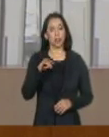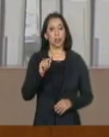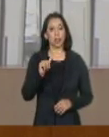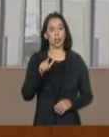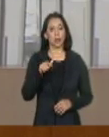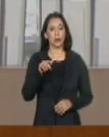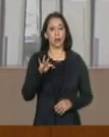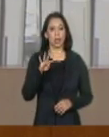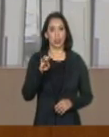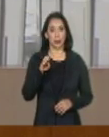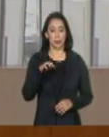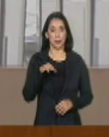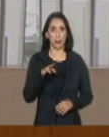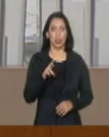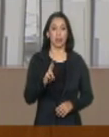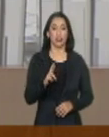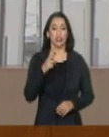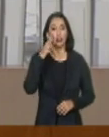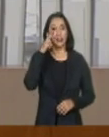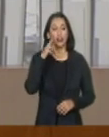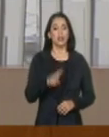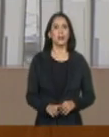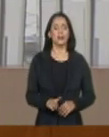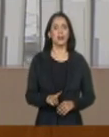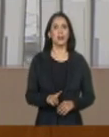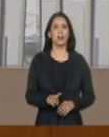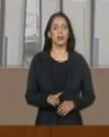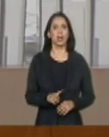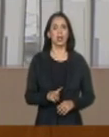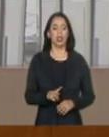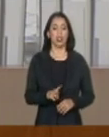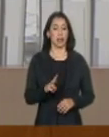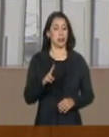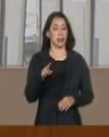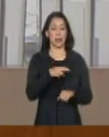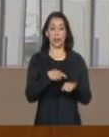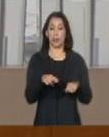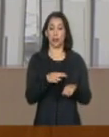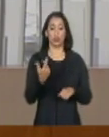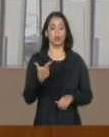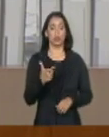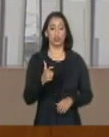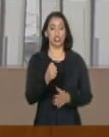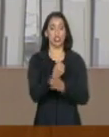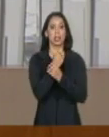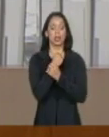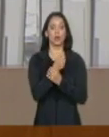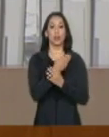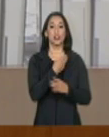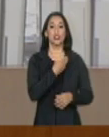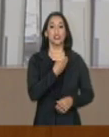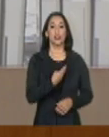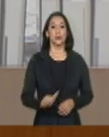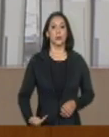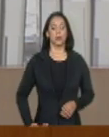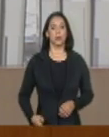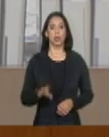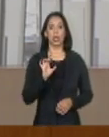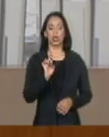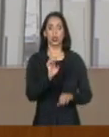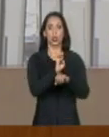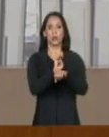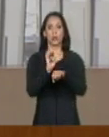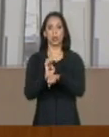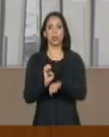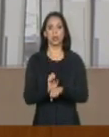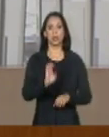pública, nacional, que não existia até então. Segurança pública era delegada única e exclusivamente aos estados da